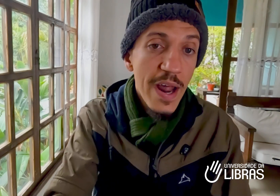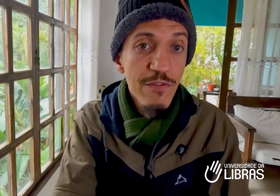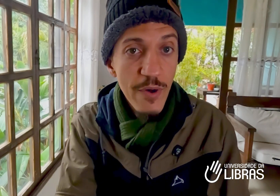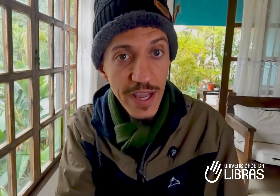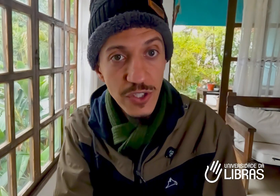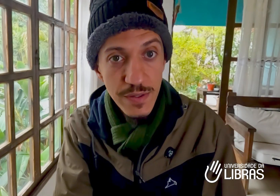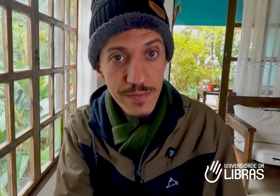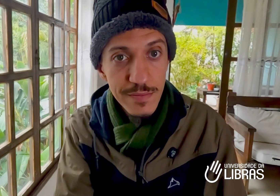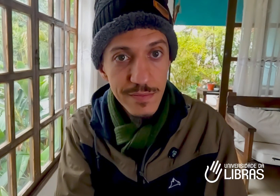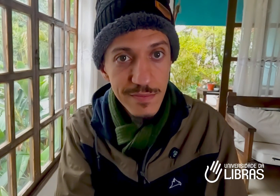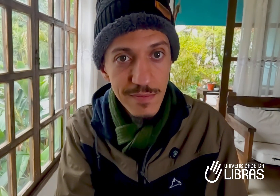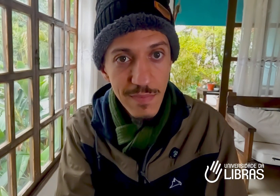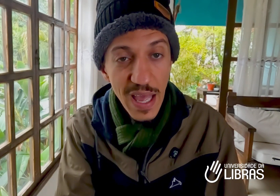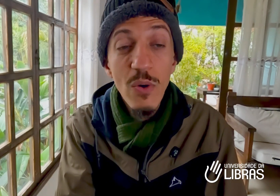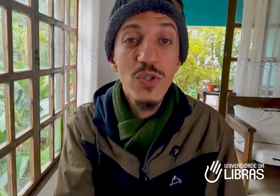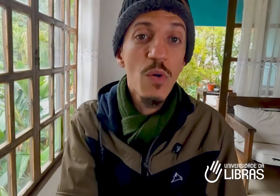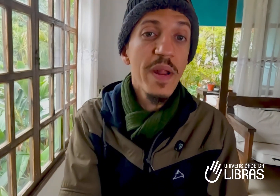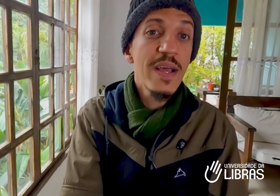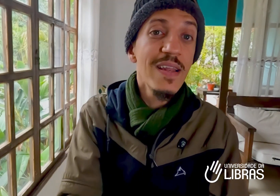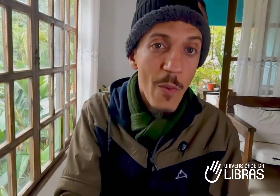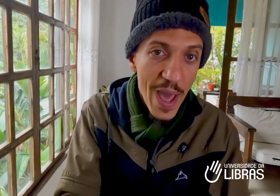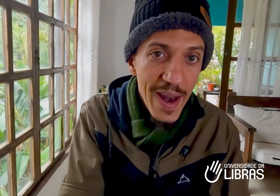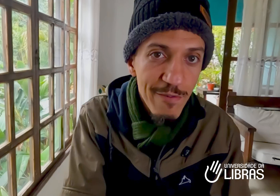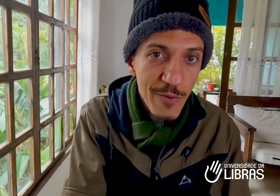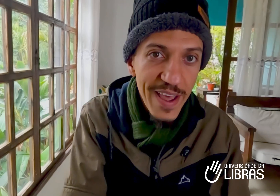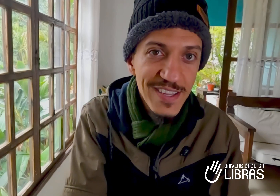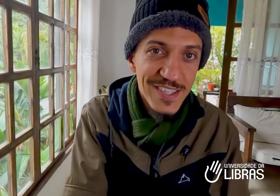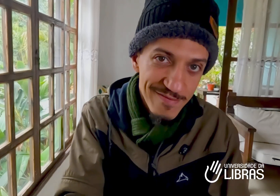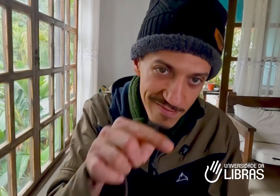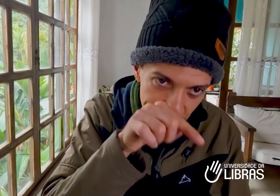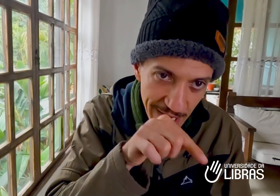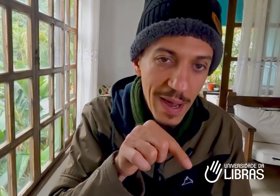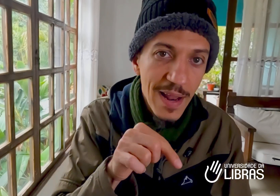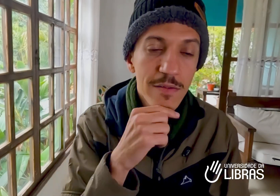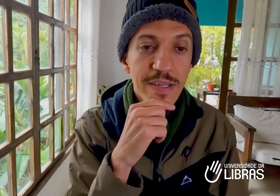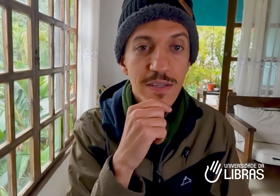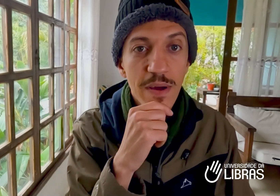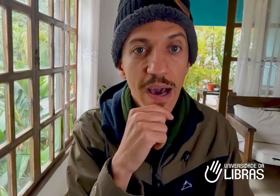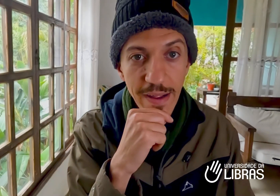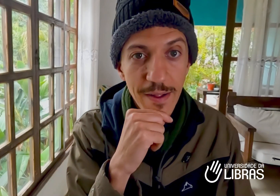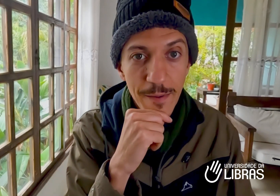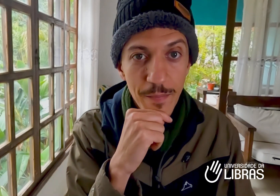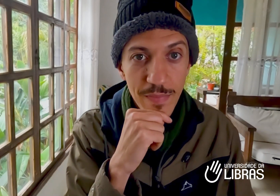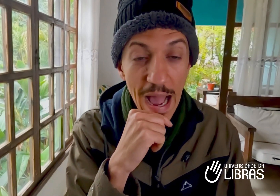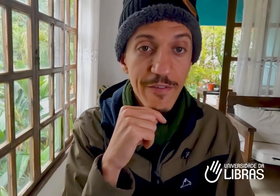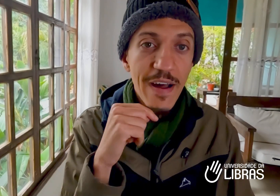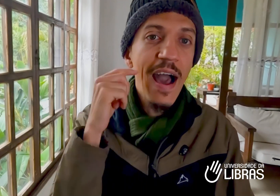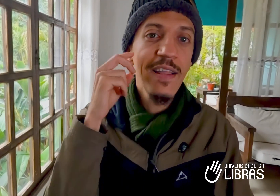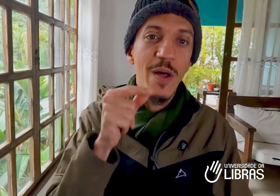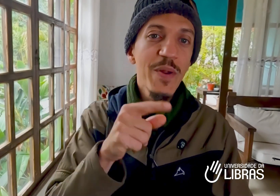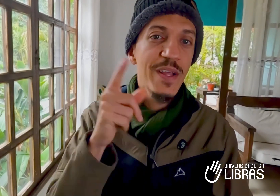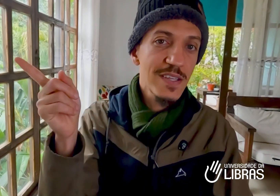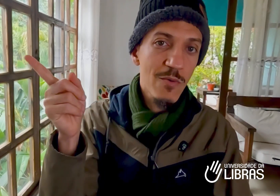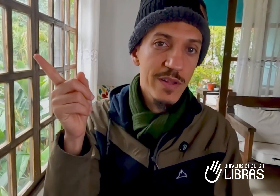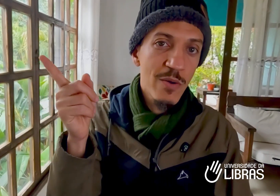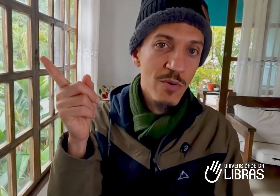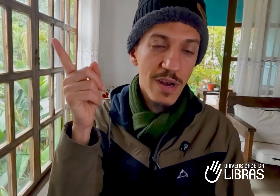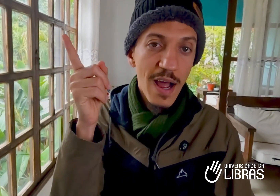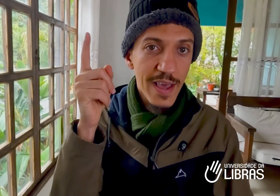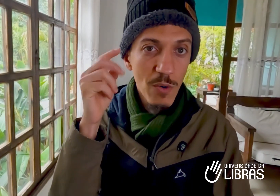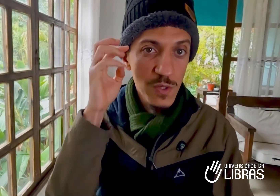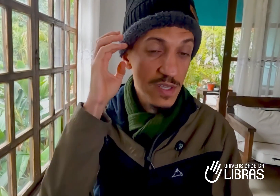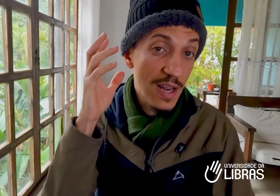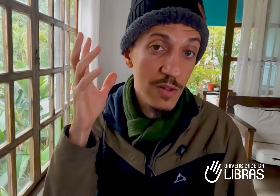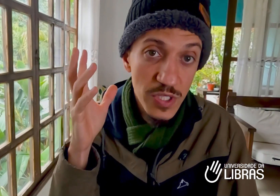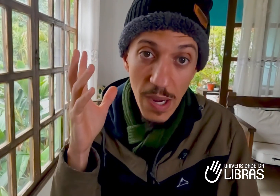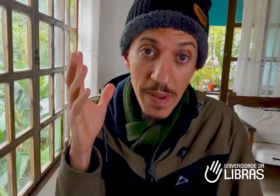não era fluente. Eu descobri que não era fluente foi trabalhando nesse lugar aí. Aí eu falei, então é por isso que quando eu encontro a